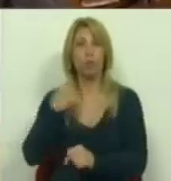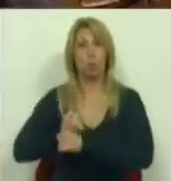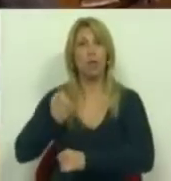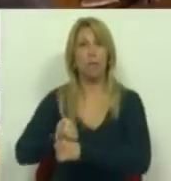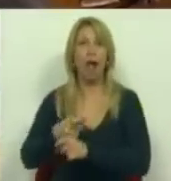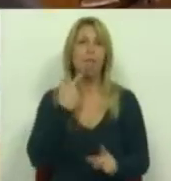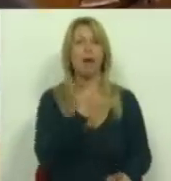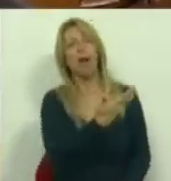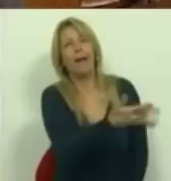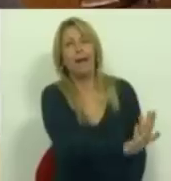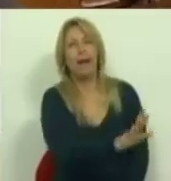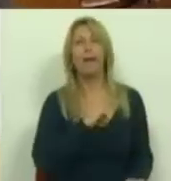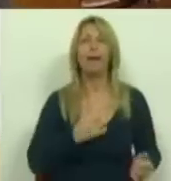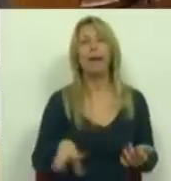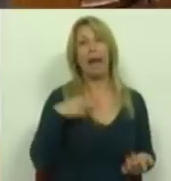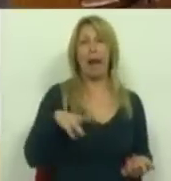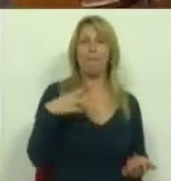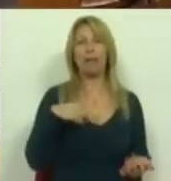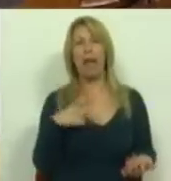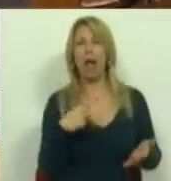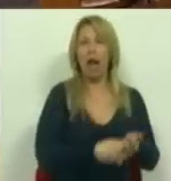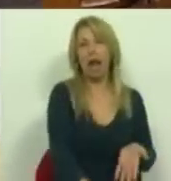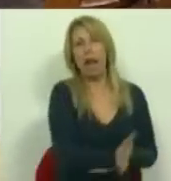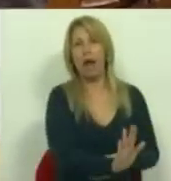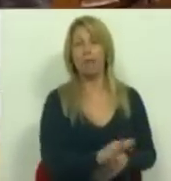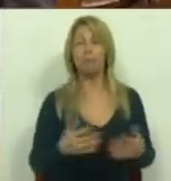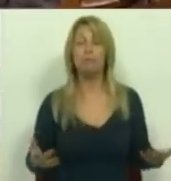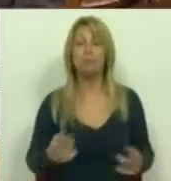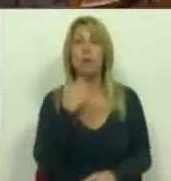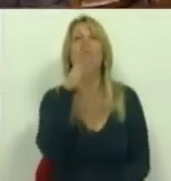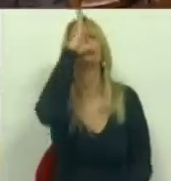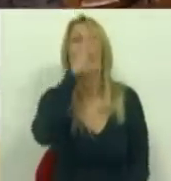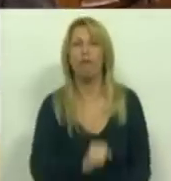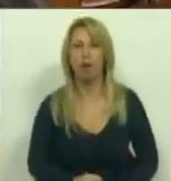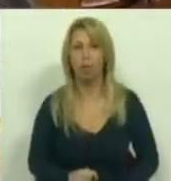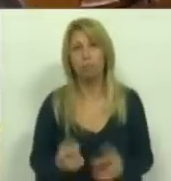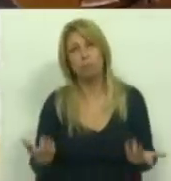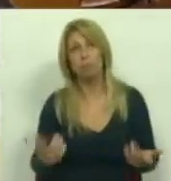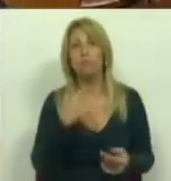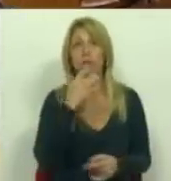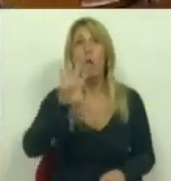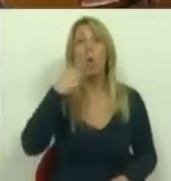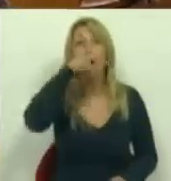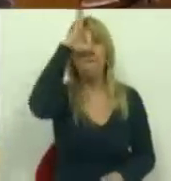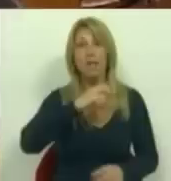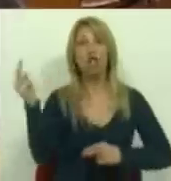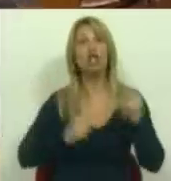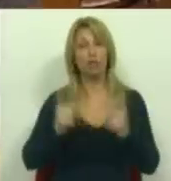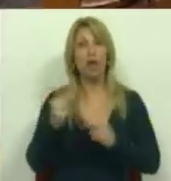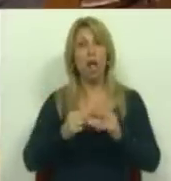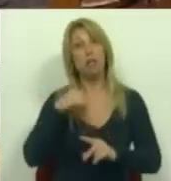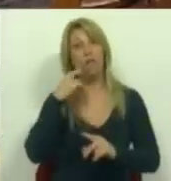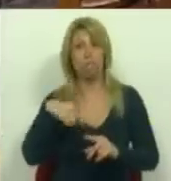rendimentos do capital. E o que diz o Governo sobre esta matéria? Quando virá o Ministro das Finanças condenar esta atuação de Jerónimo